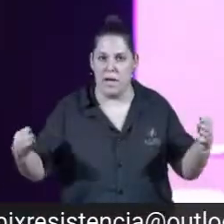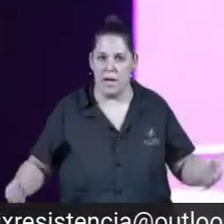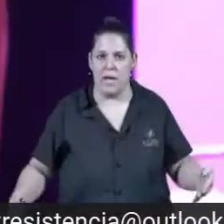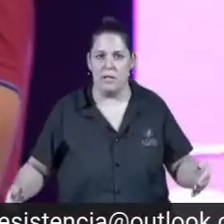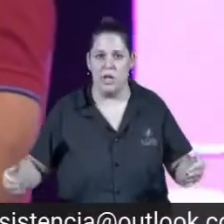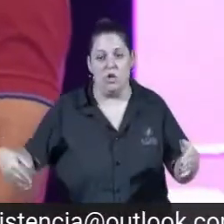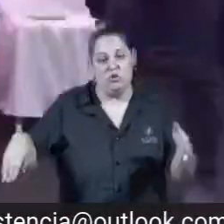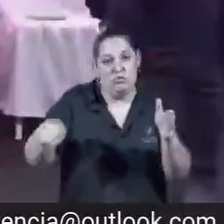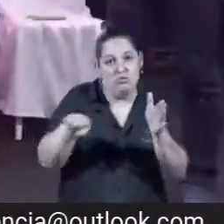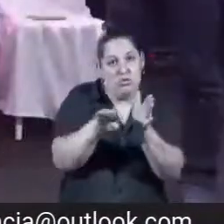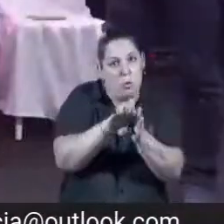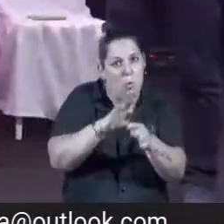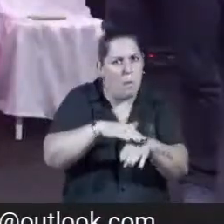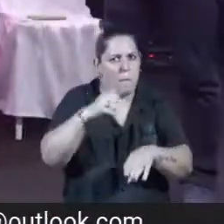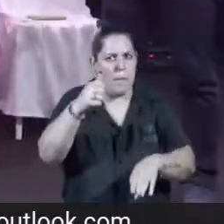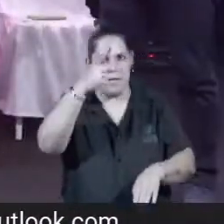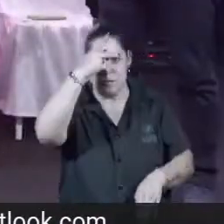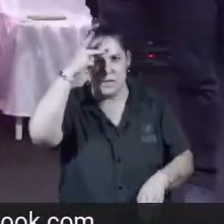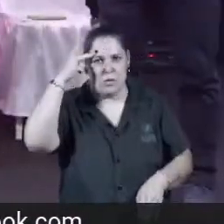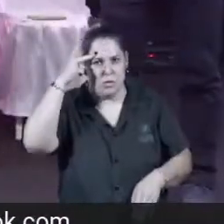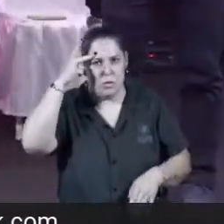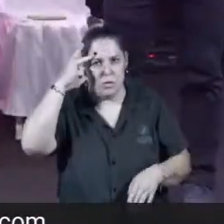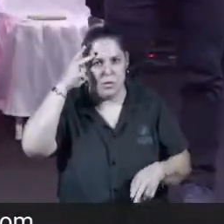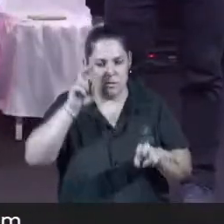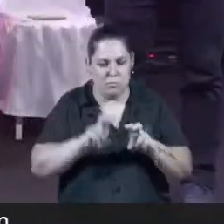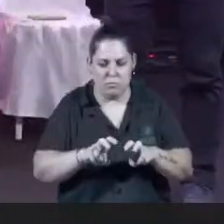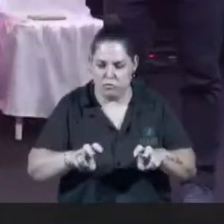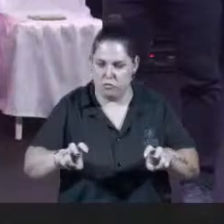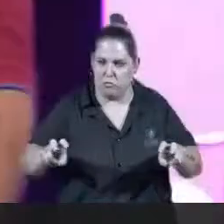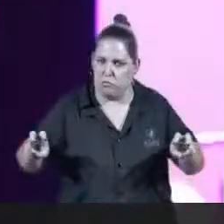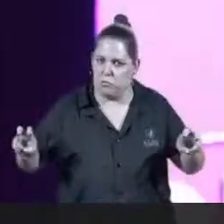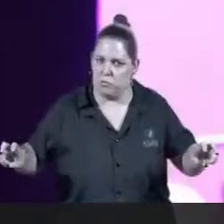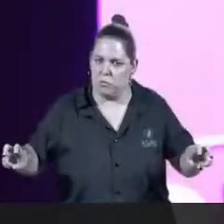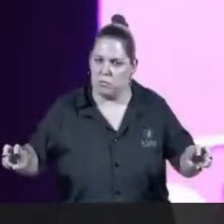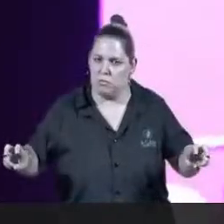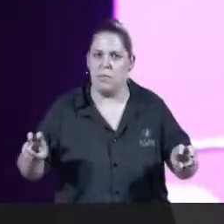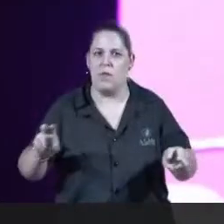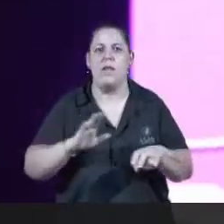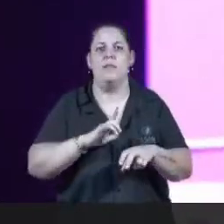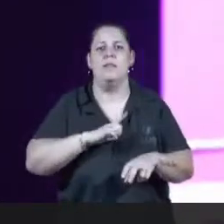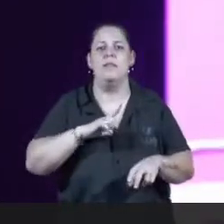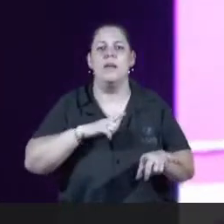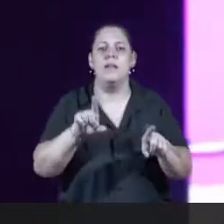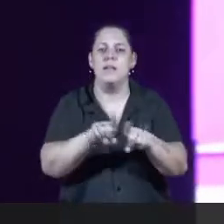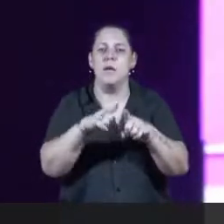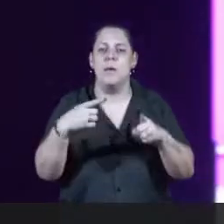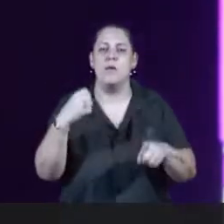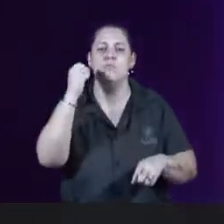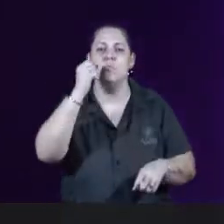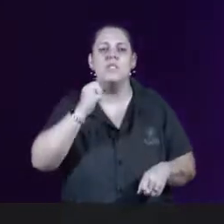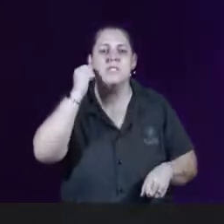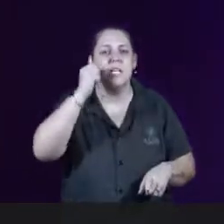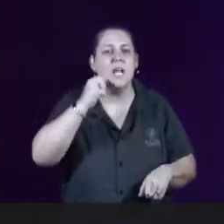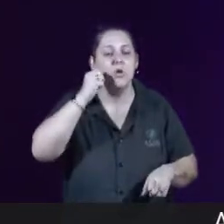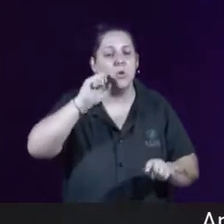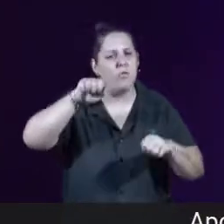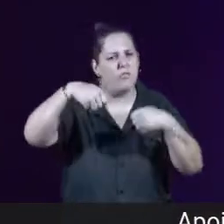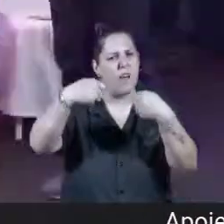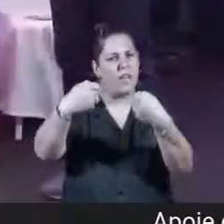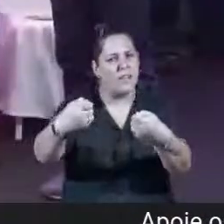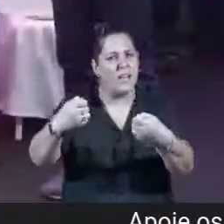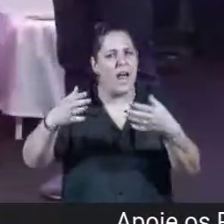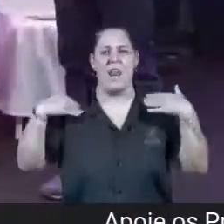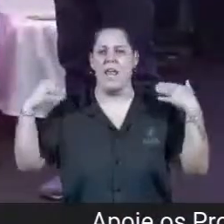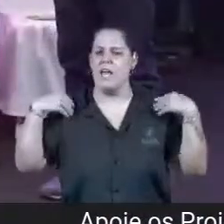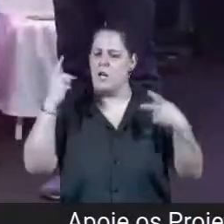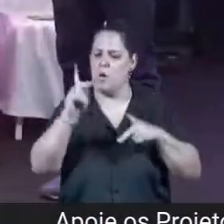viu, Jax? Agora, além de mim, na Câmara Federal, nós temos o nosso senador que vai orgulhar ainda mais